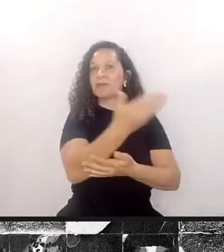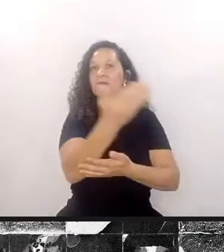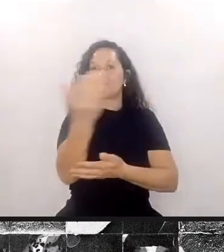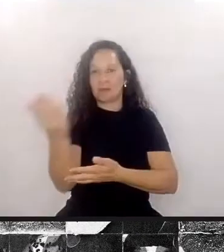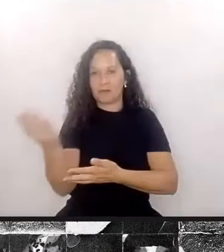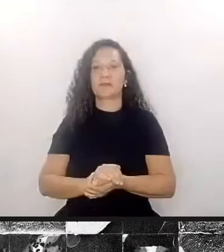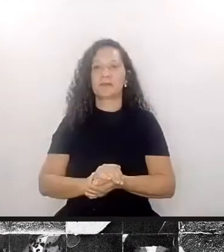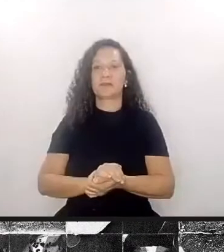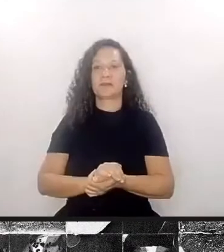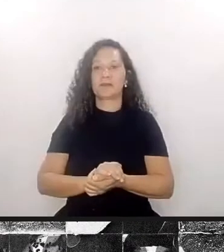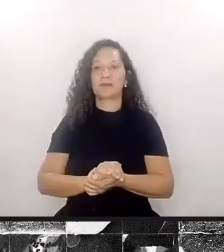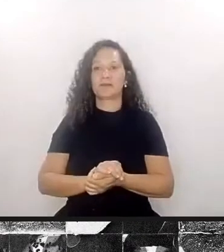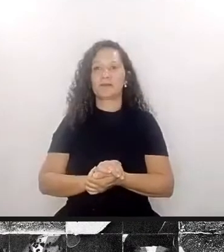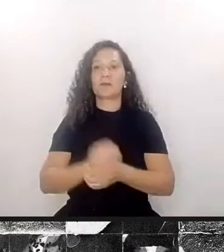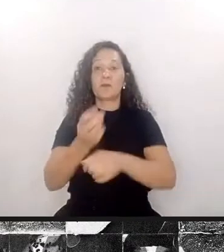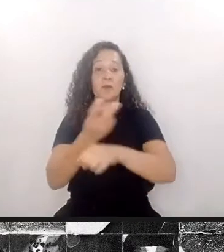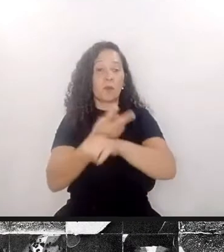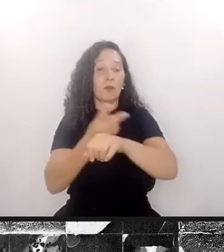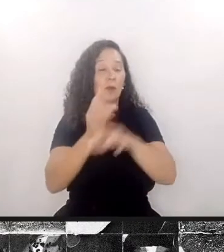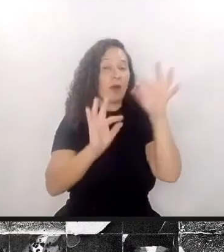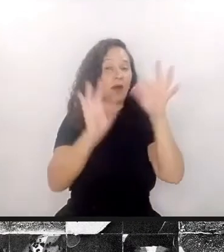Deixa eu só preparar aqui.